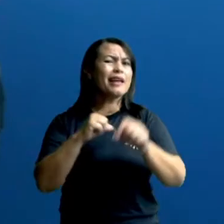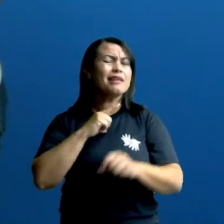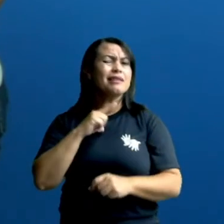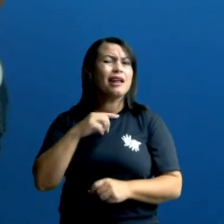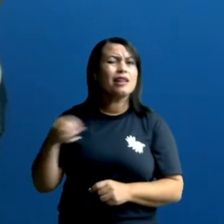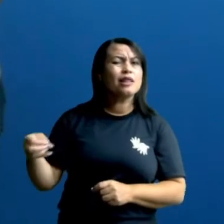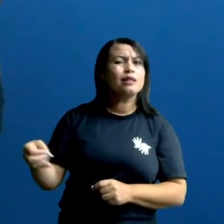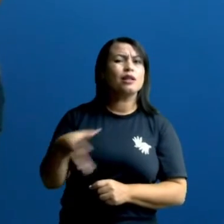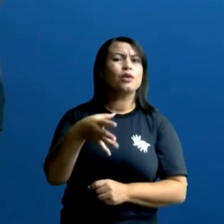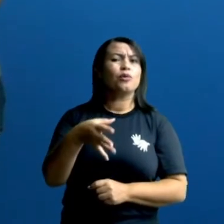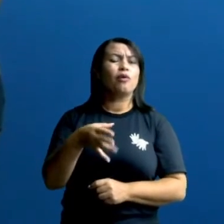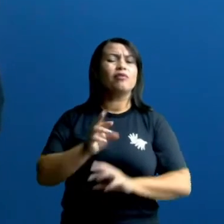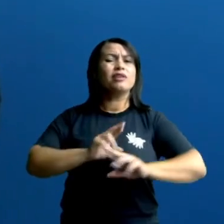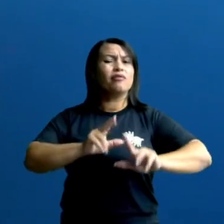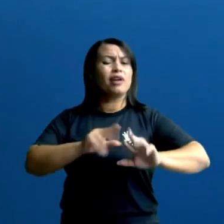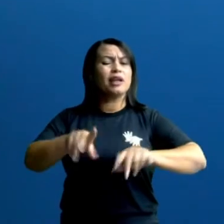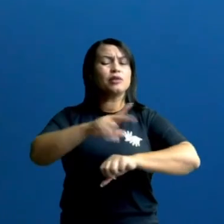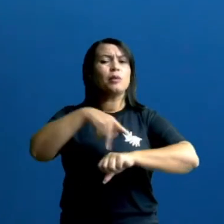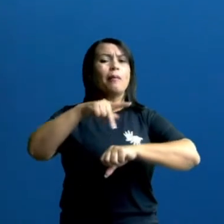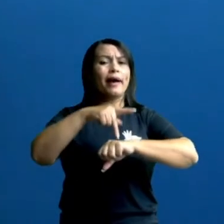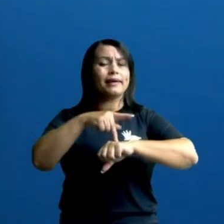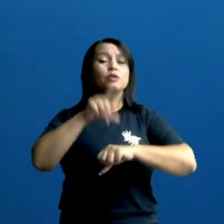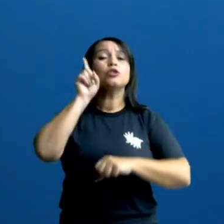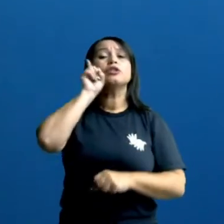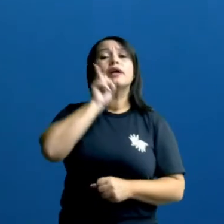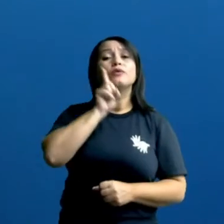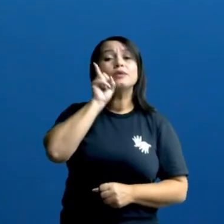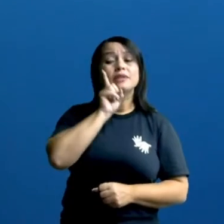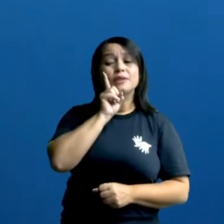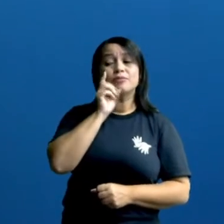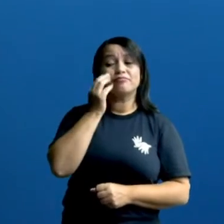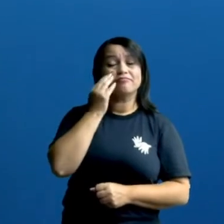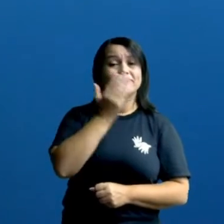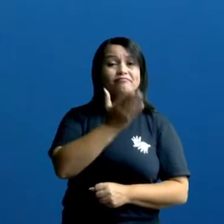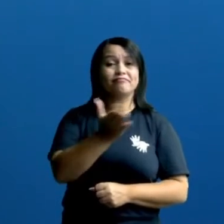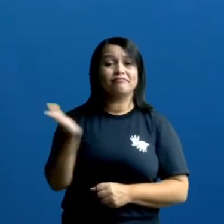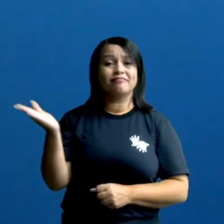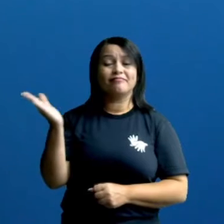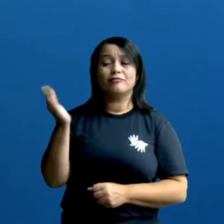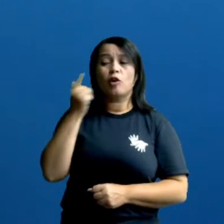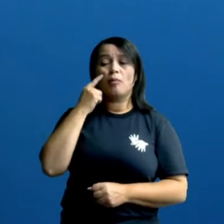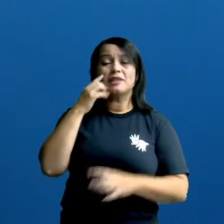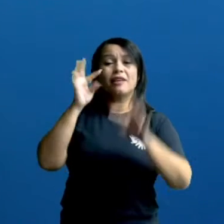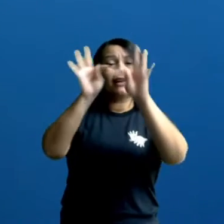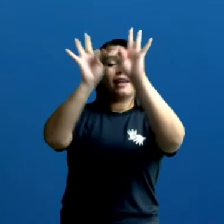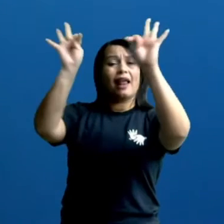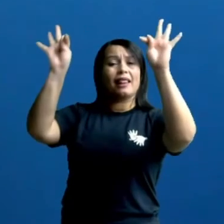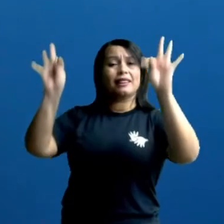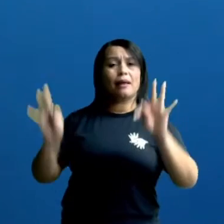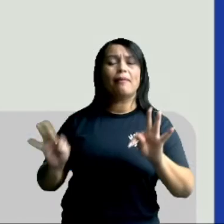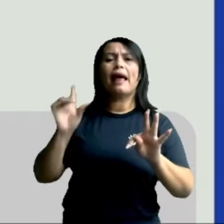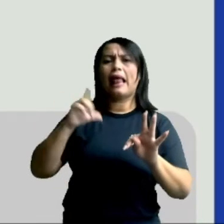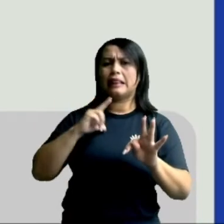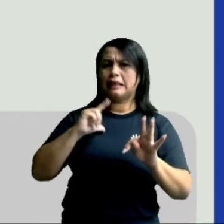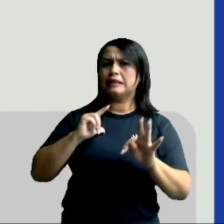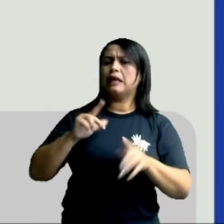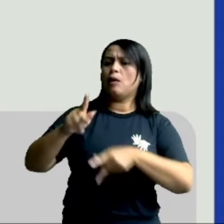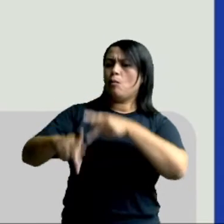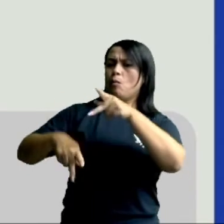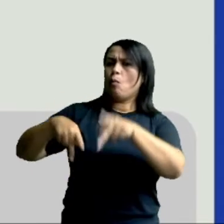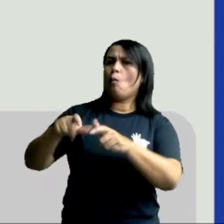que tem de diferente nesses países, né? Os Estados Unidos, ó, olhando por essa tabelinha, ele é